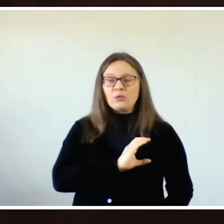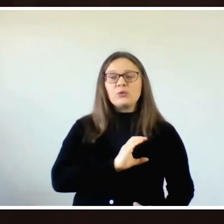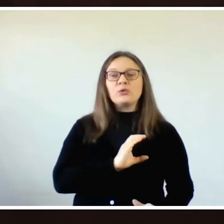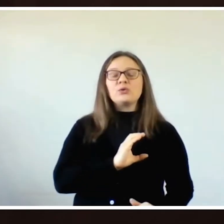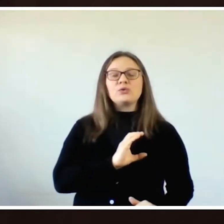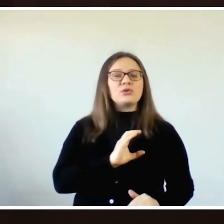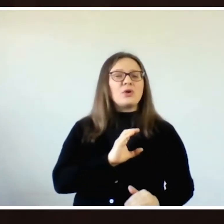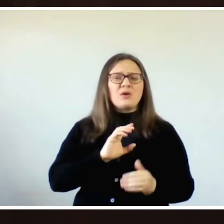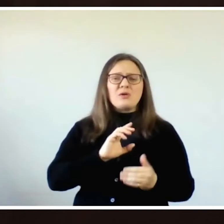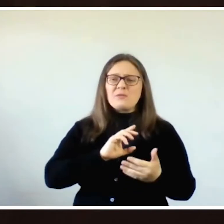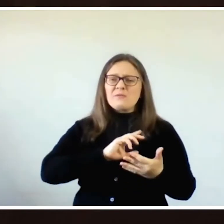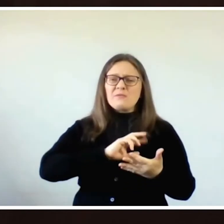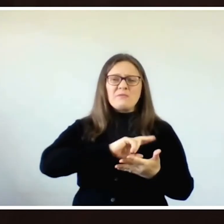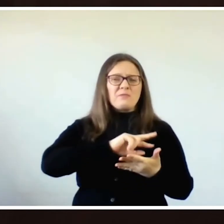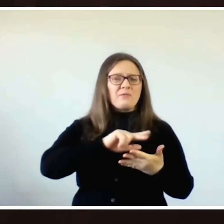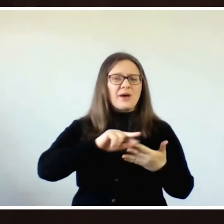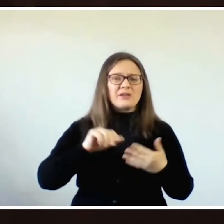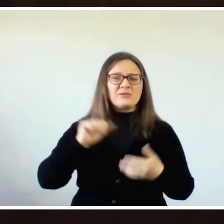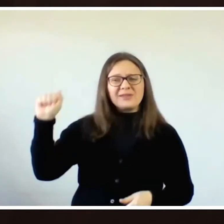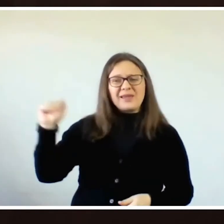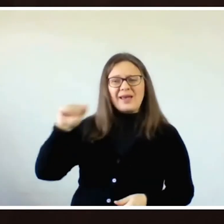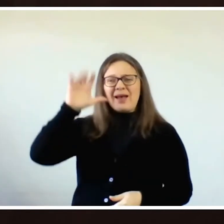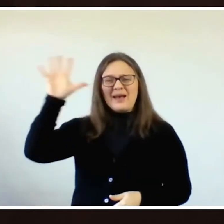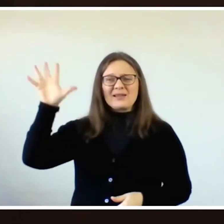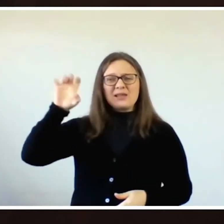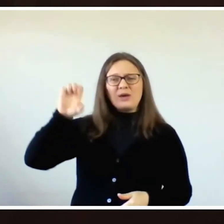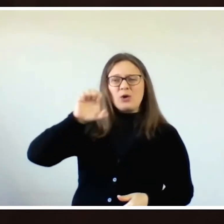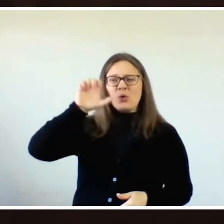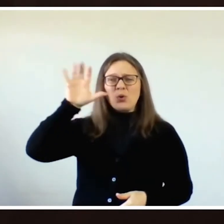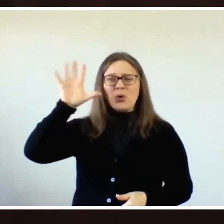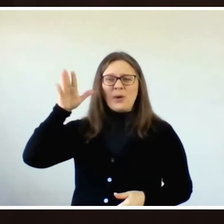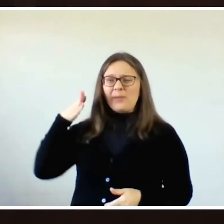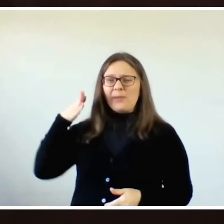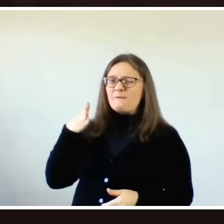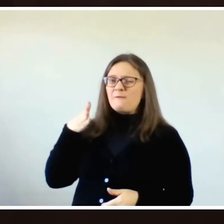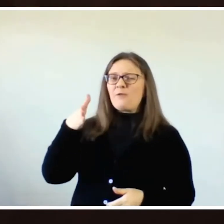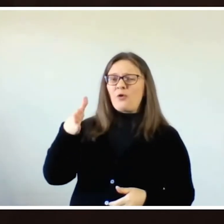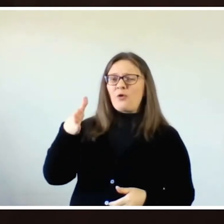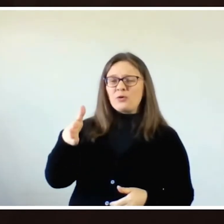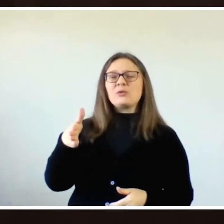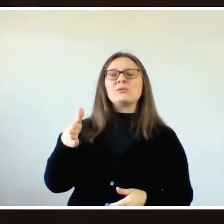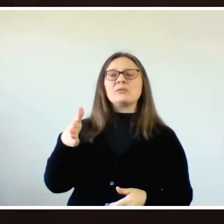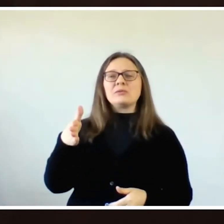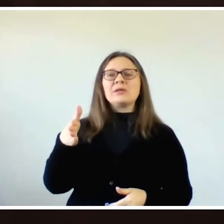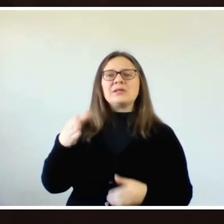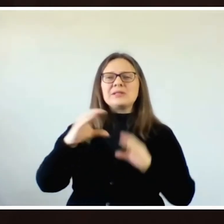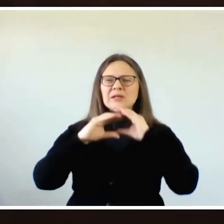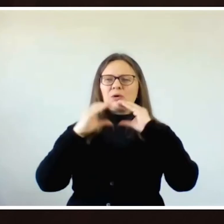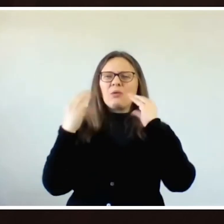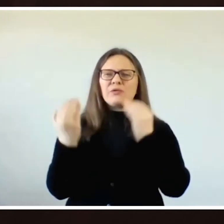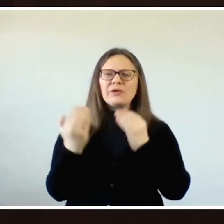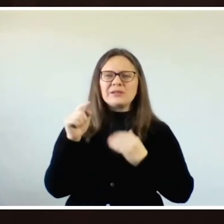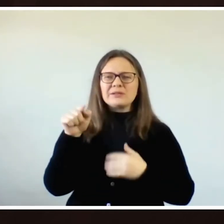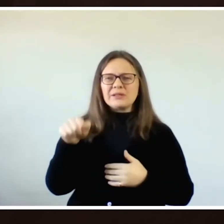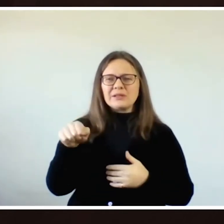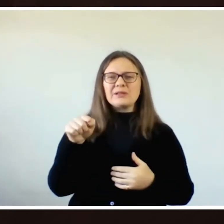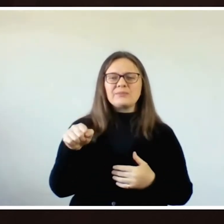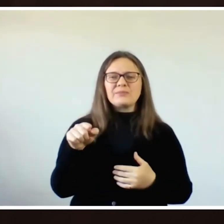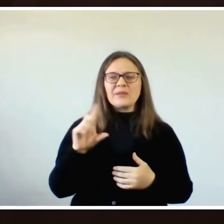né, reunidos no mesmo lugar. Muitos traziam, porque isso aí era logo depois das